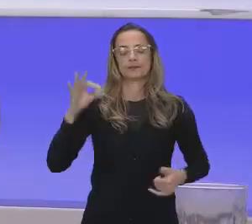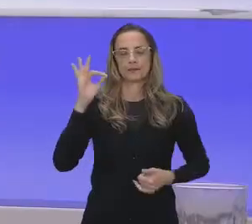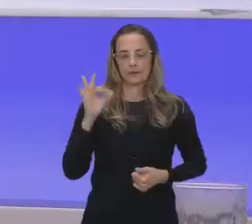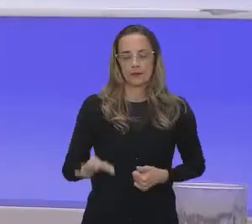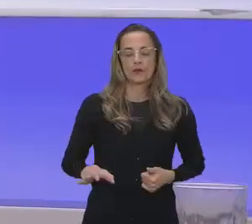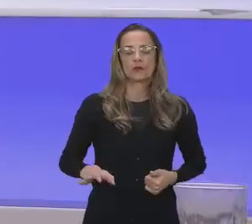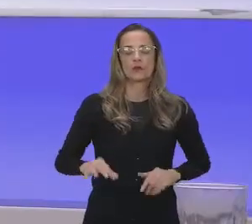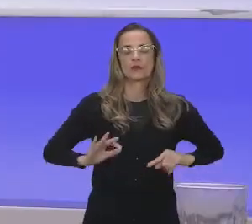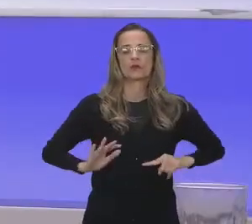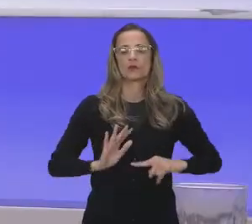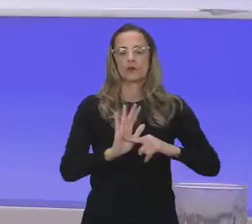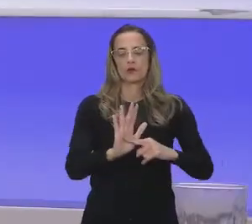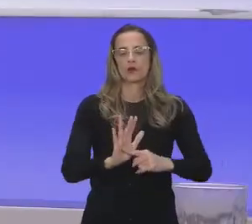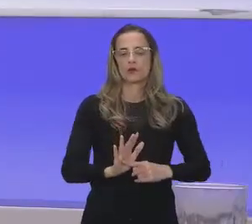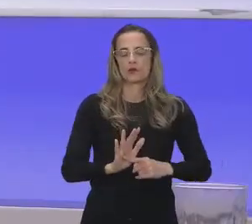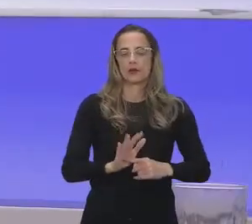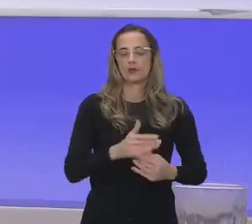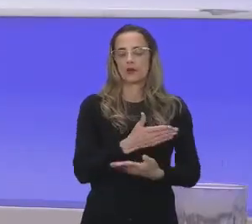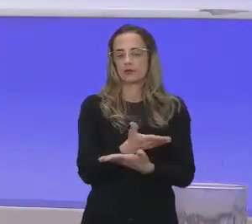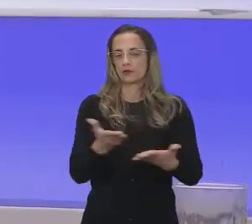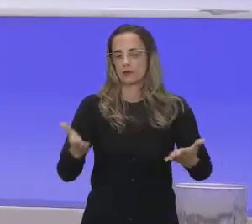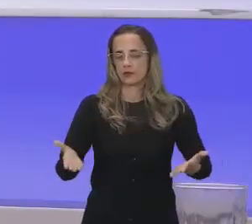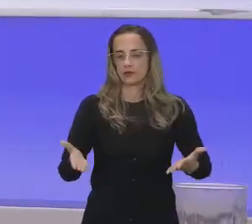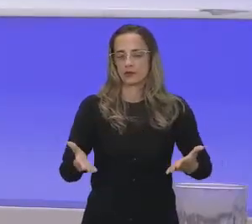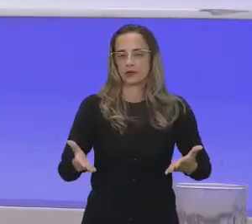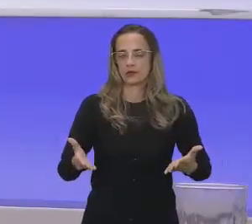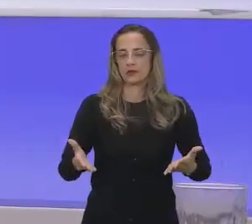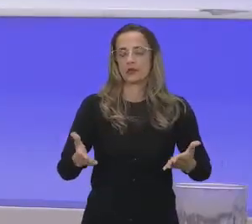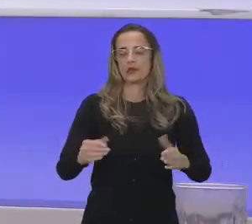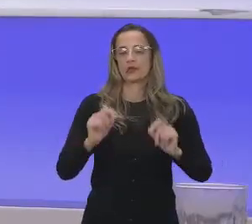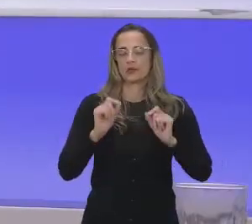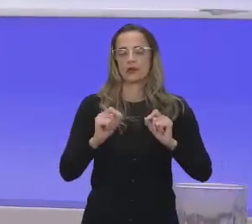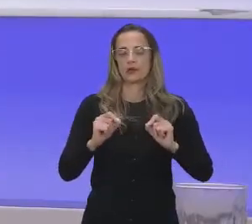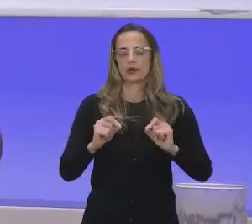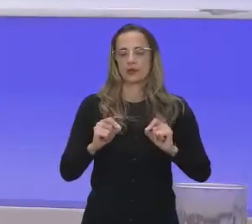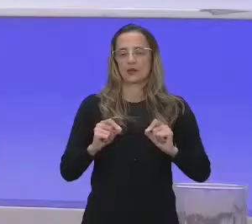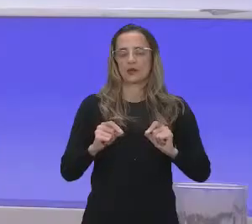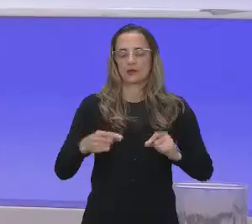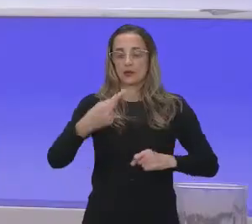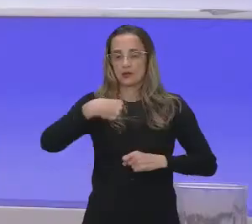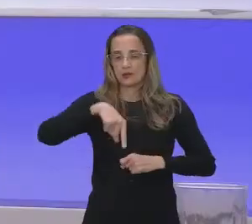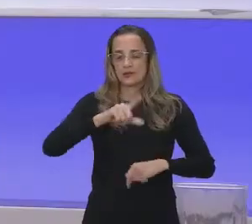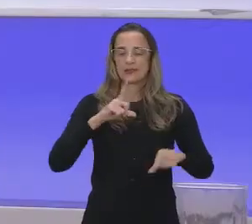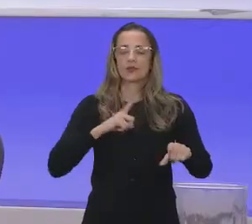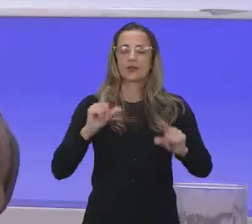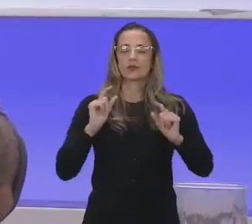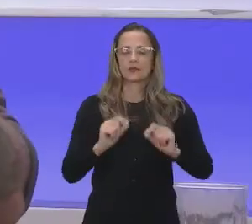eu trouxe essa provocação aqui um pouco fora do script, é mais para a gente ter